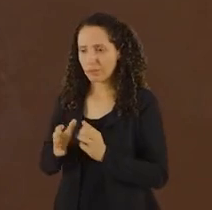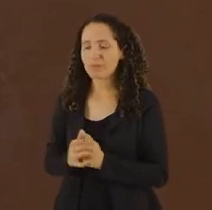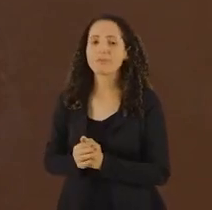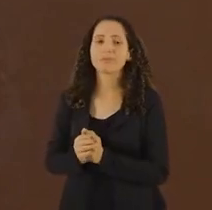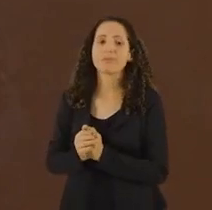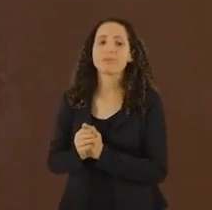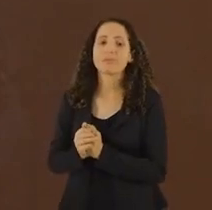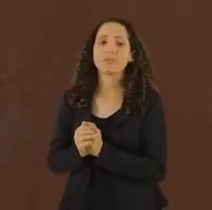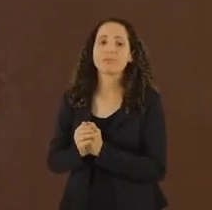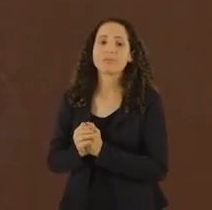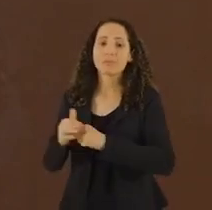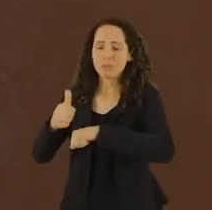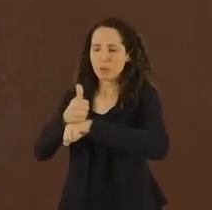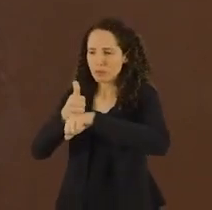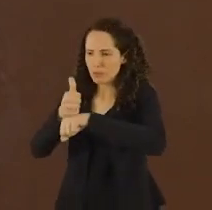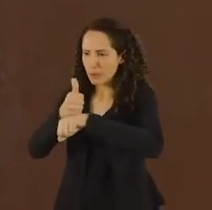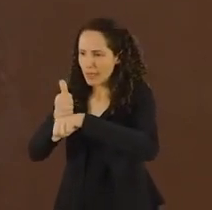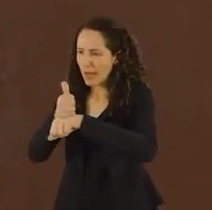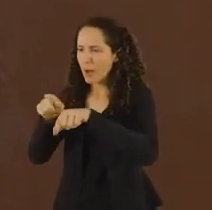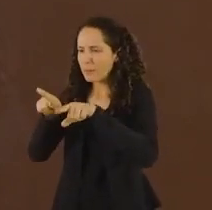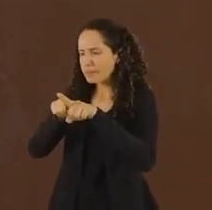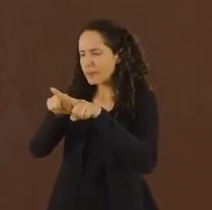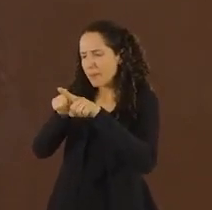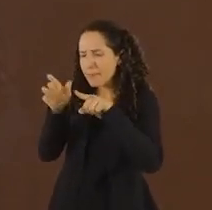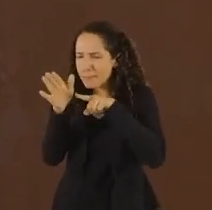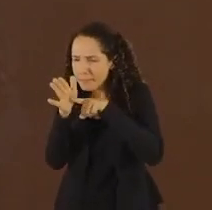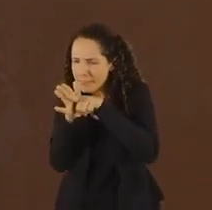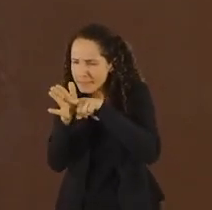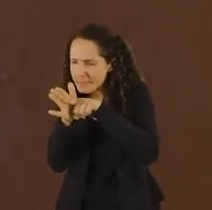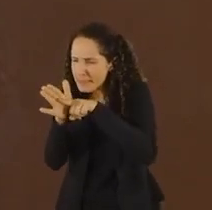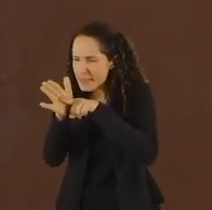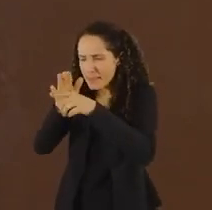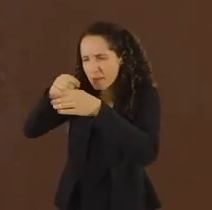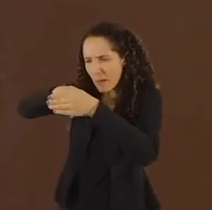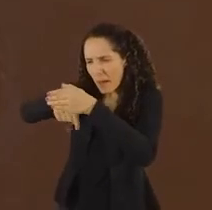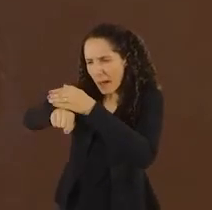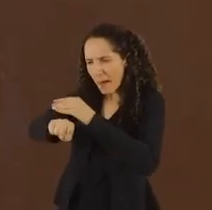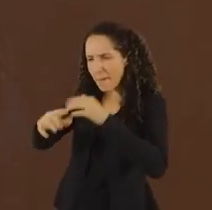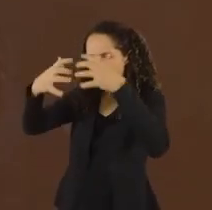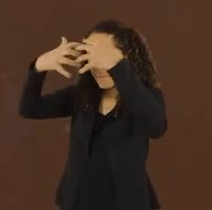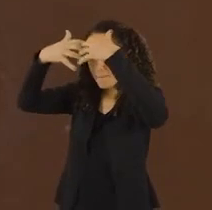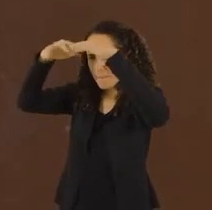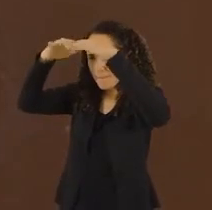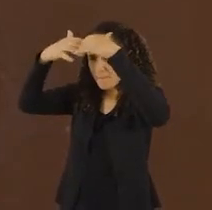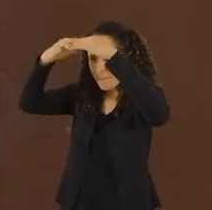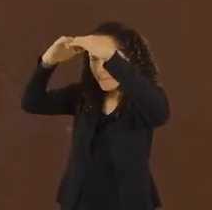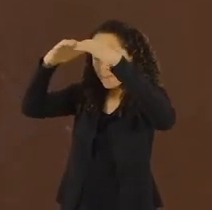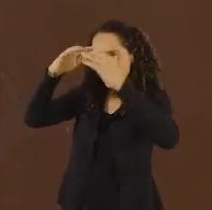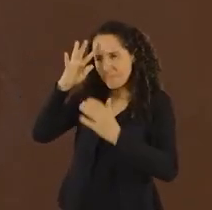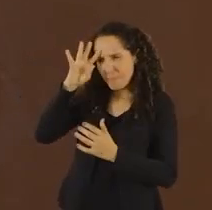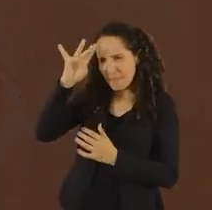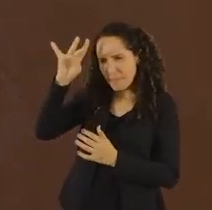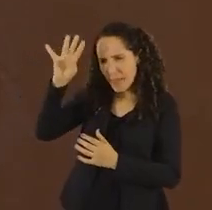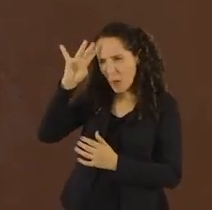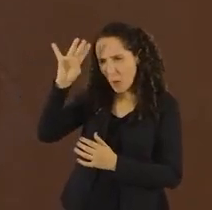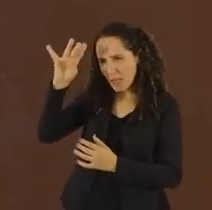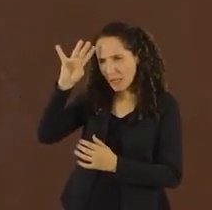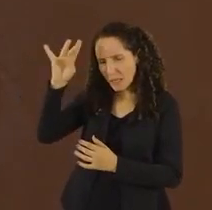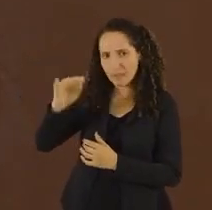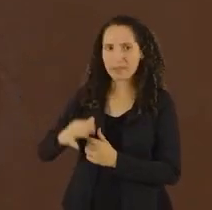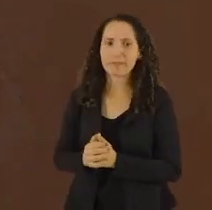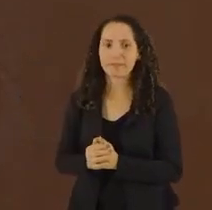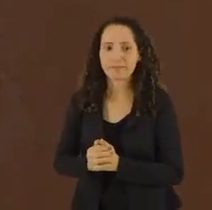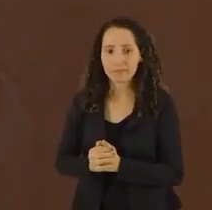só atuação profissional mas também pesquisa aprofundamento reflexivo teórico enfim